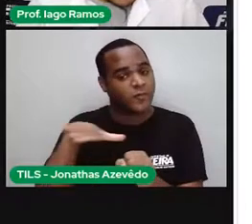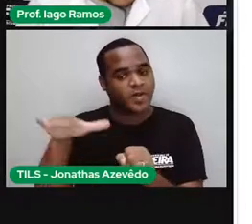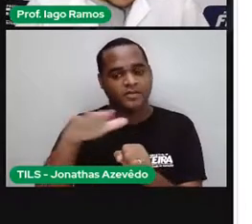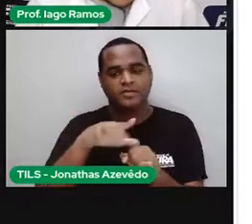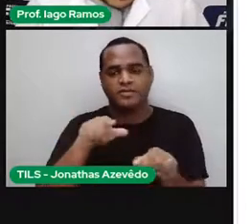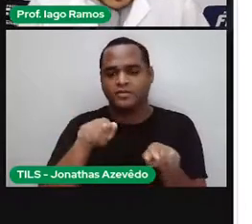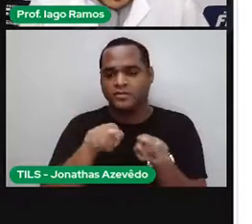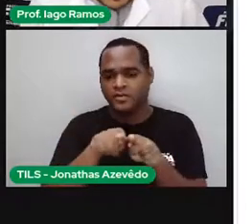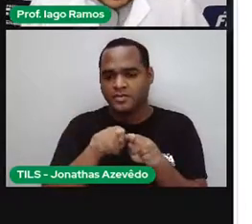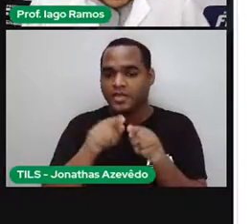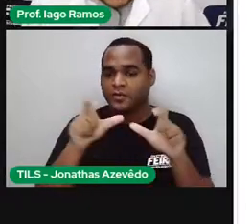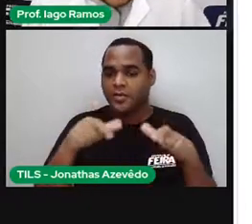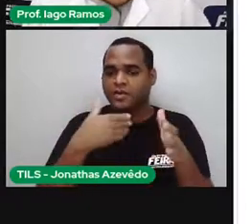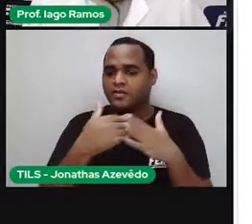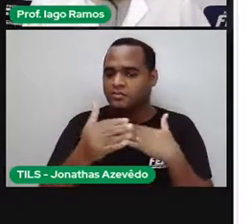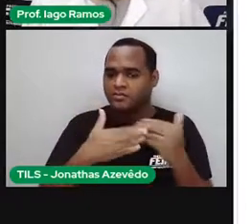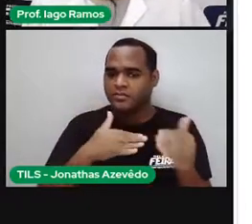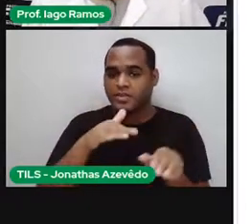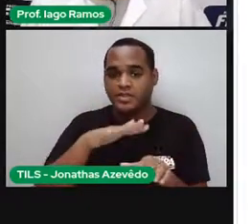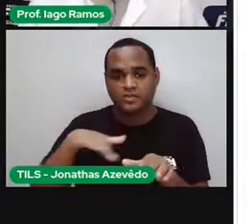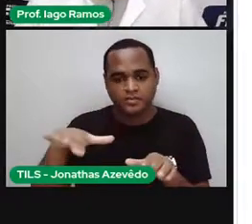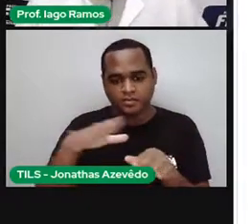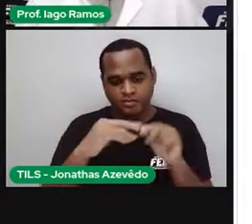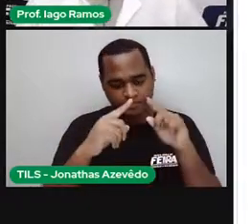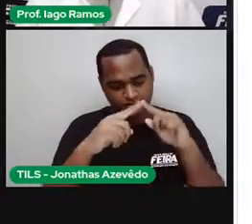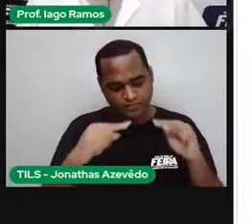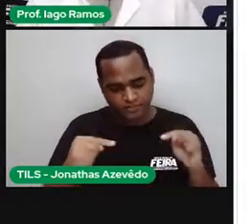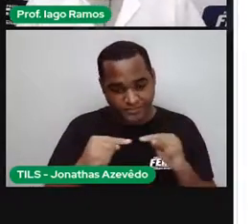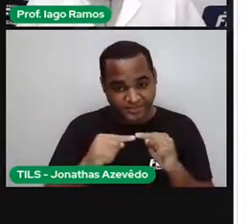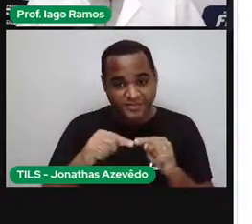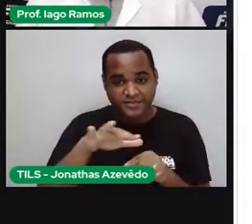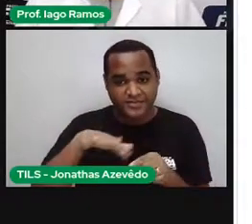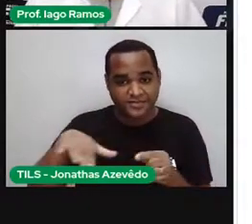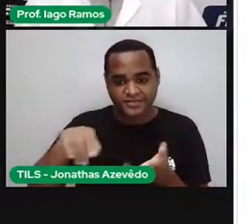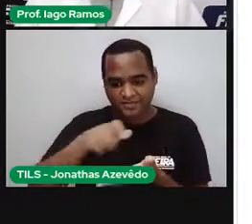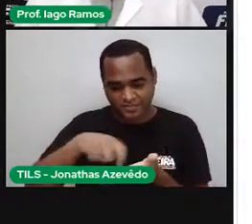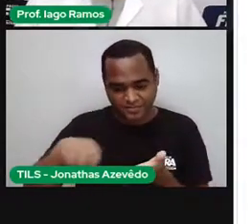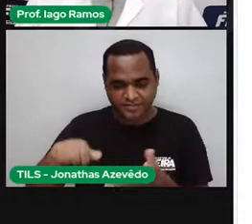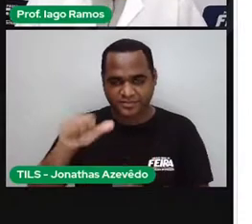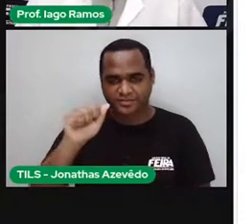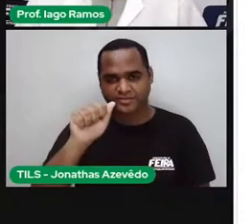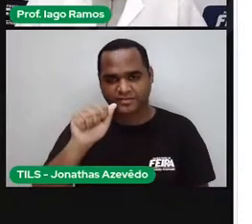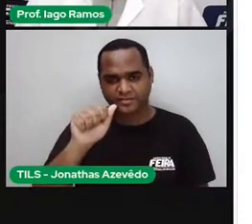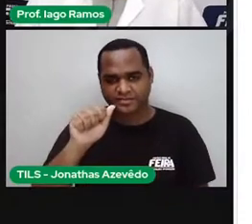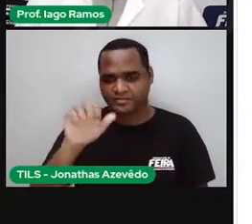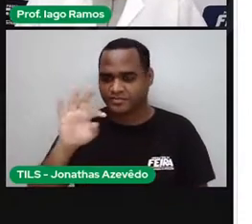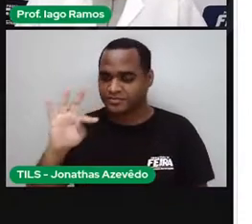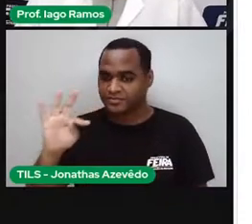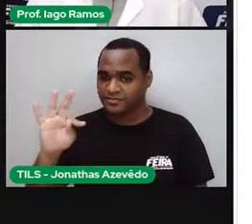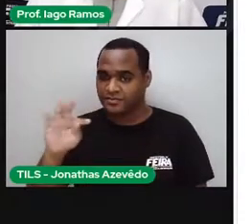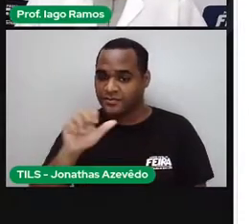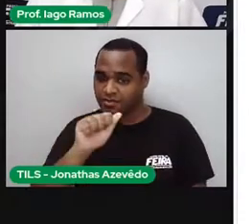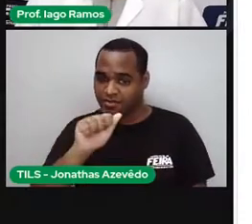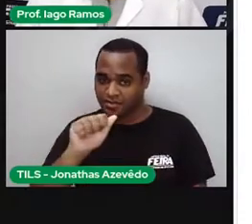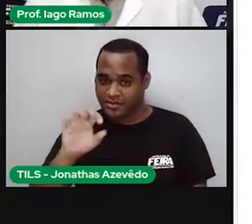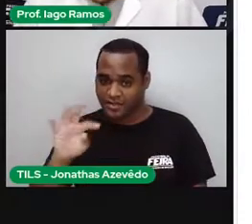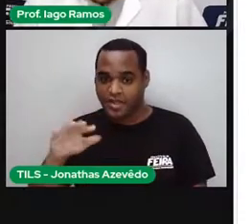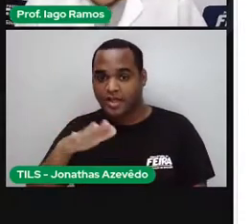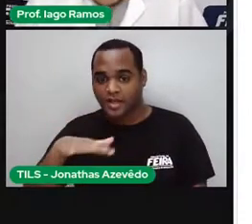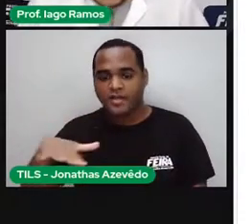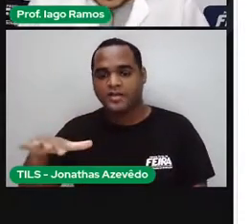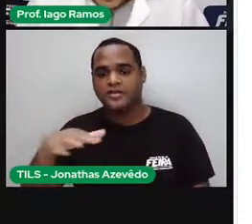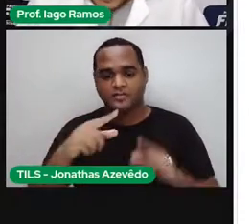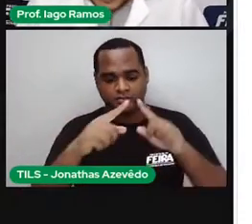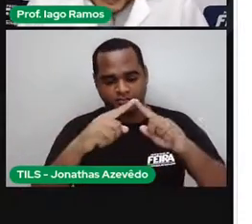triângulo a área de um triângulo que eu vou escrever up significando a área do triângulo